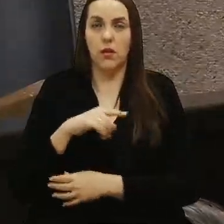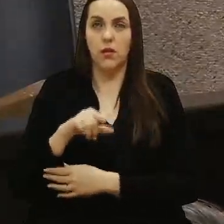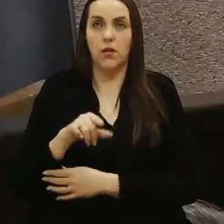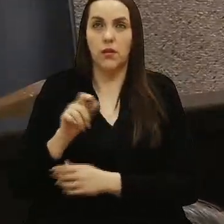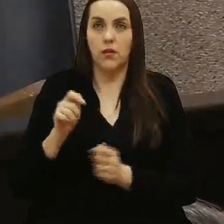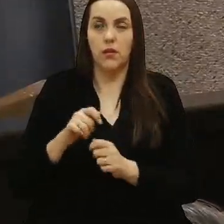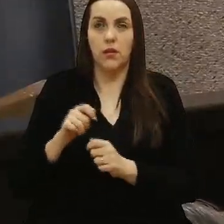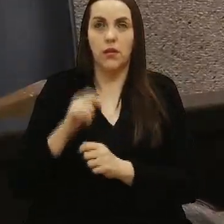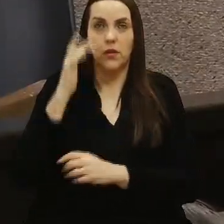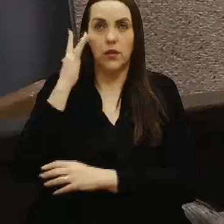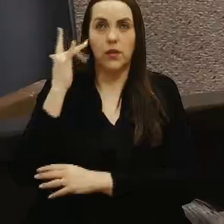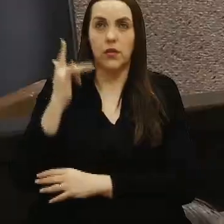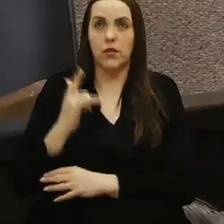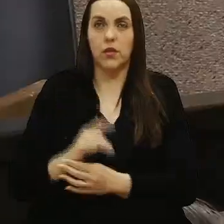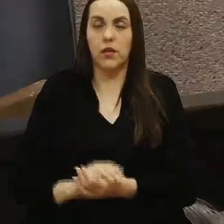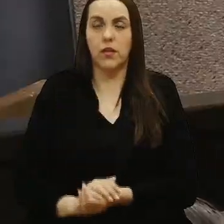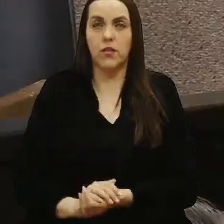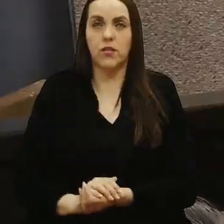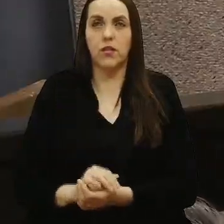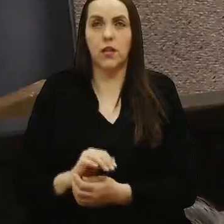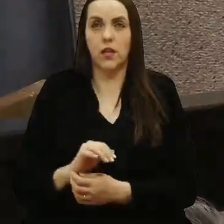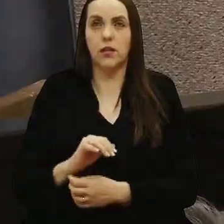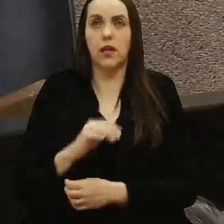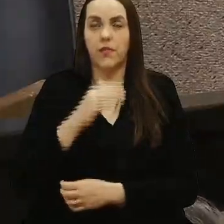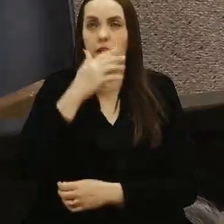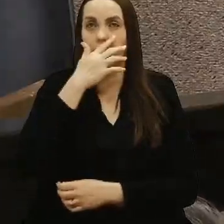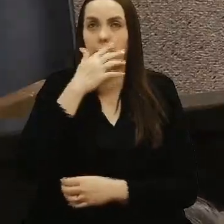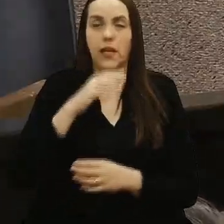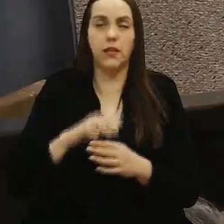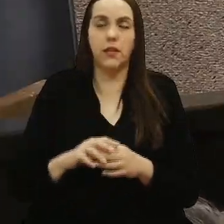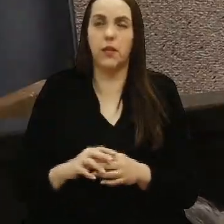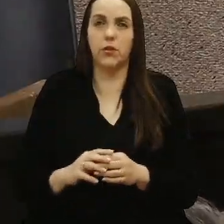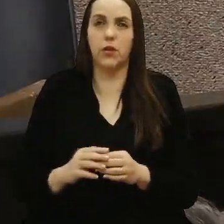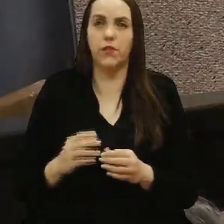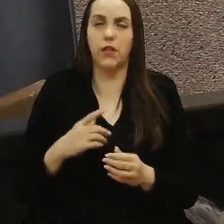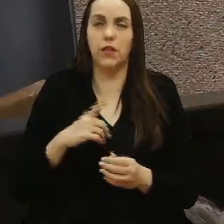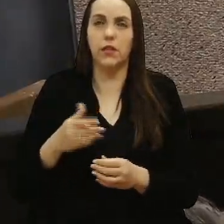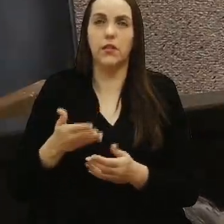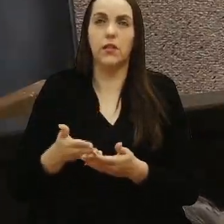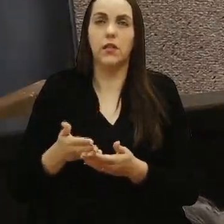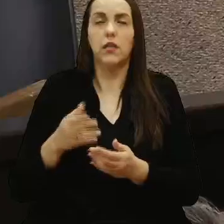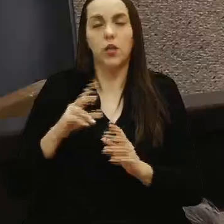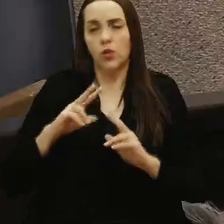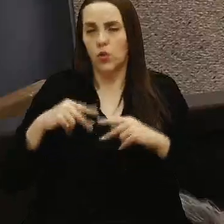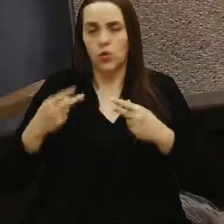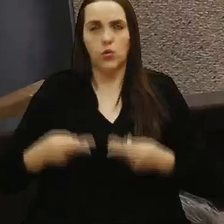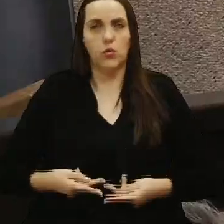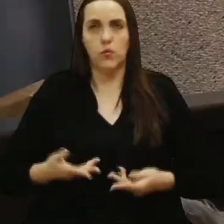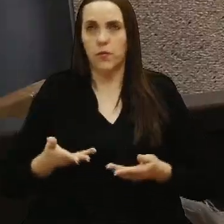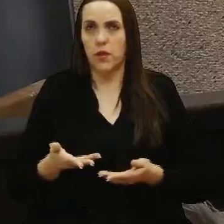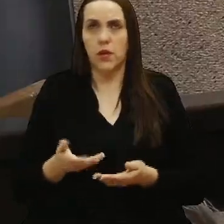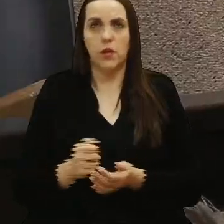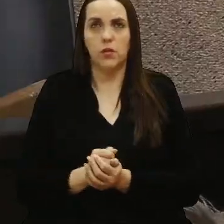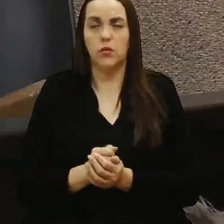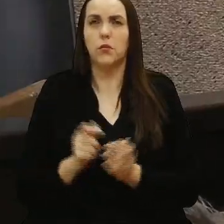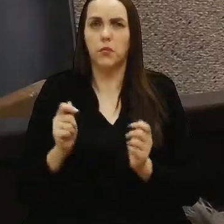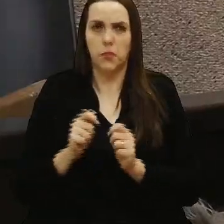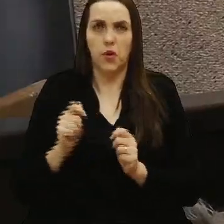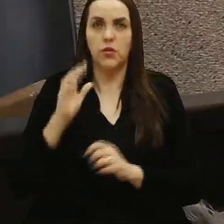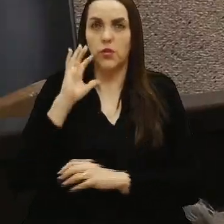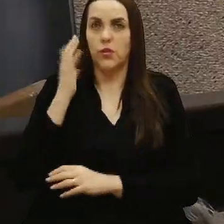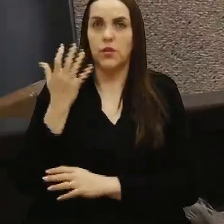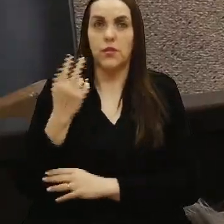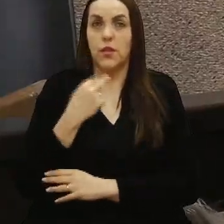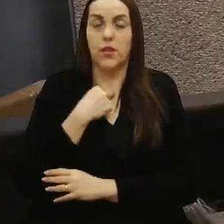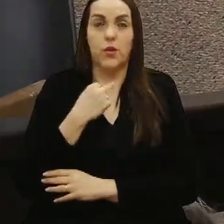e amanhã pisar na bola e acontecer alguma coisa. Afinal, somos todos humanos, e isso pode acontecer, e a gente não pode